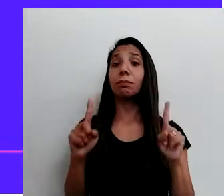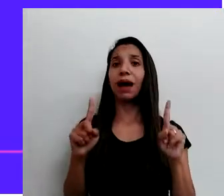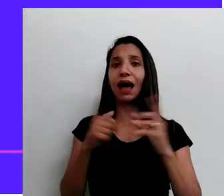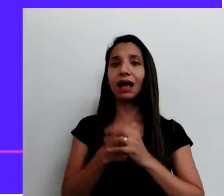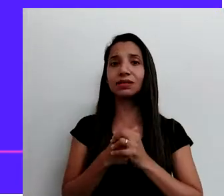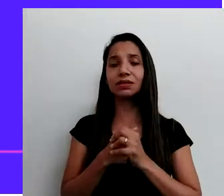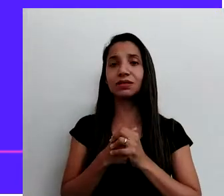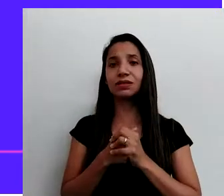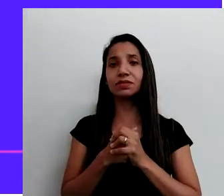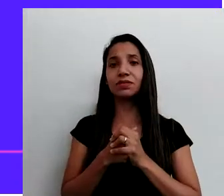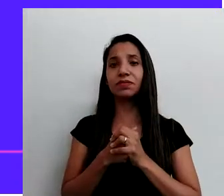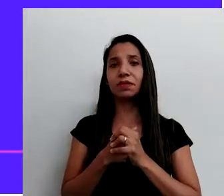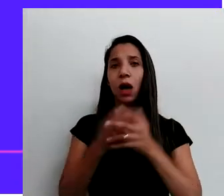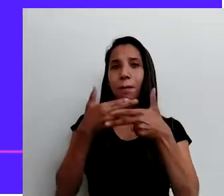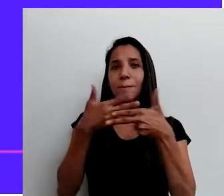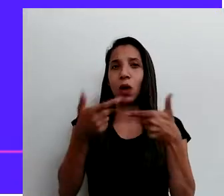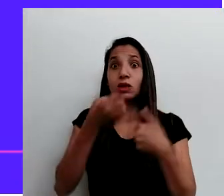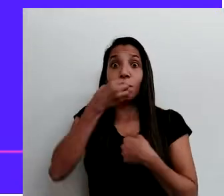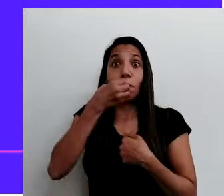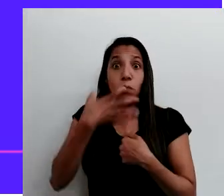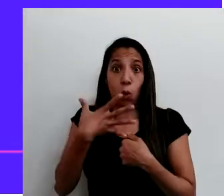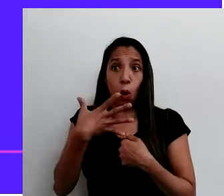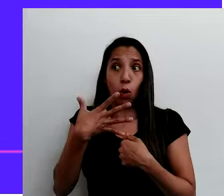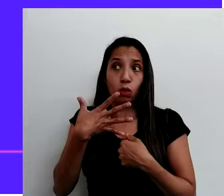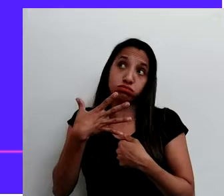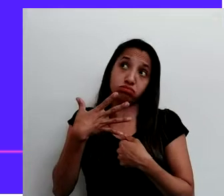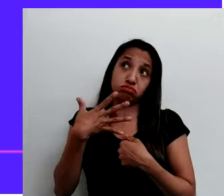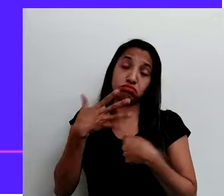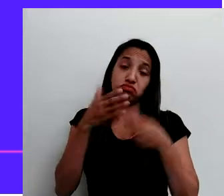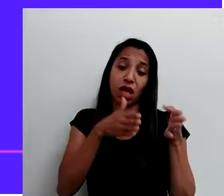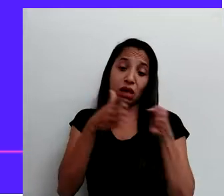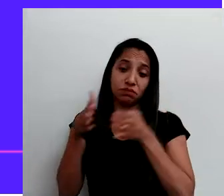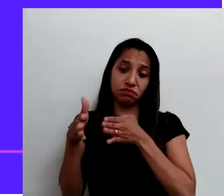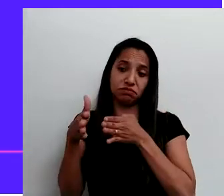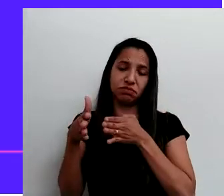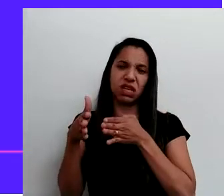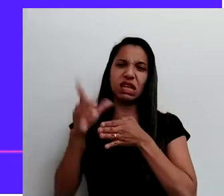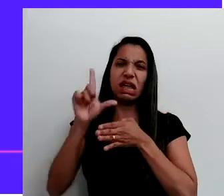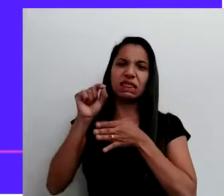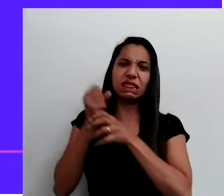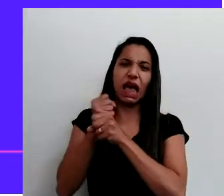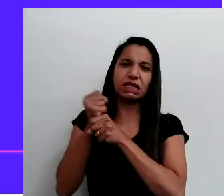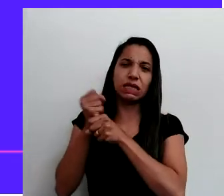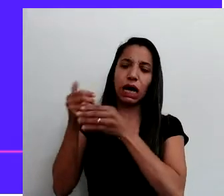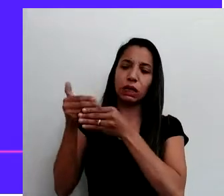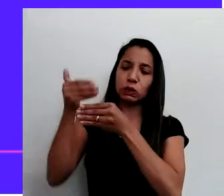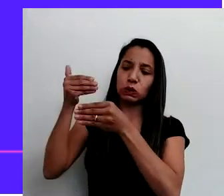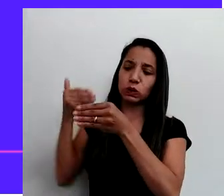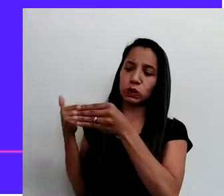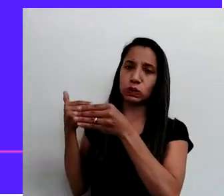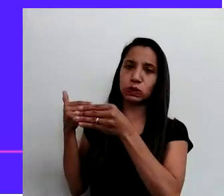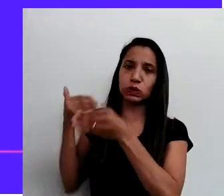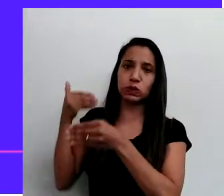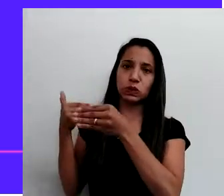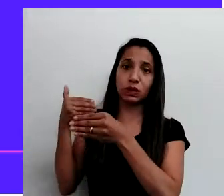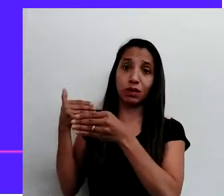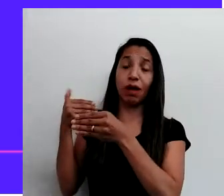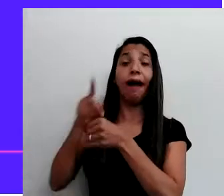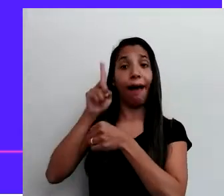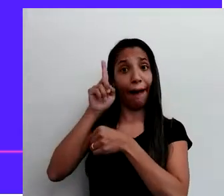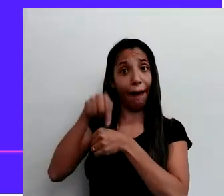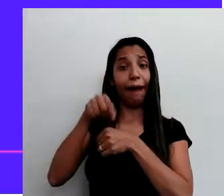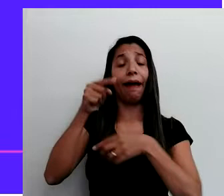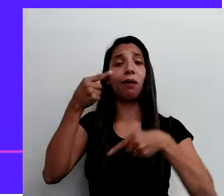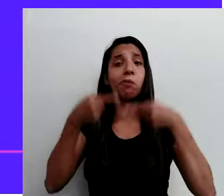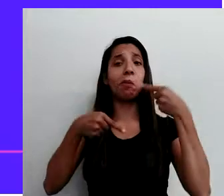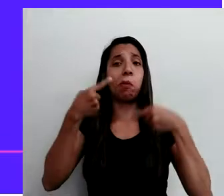algo positivo da última década. É esse debate sobre desigualdade, né?